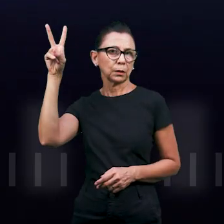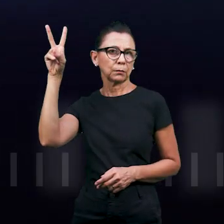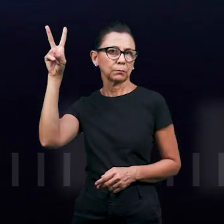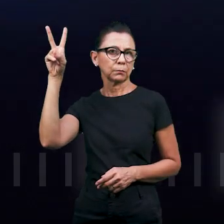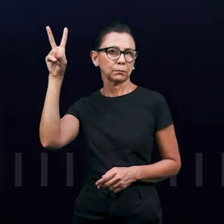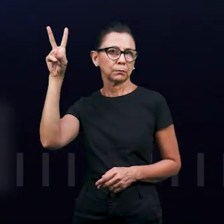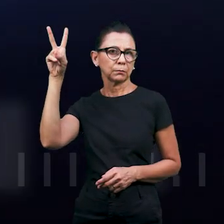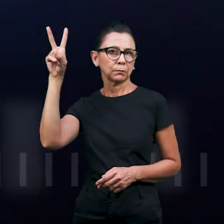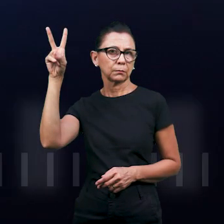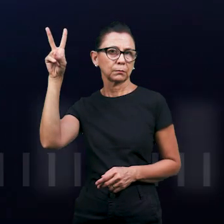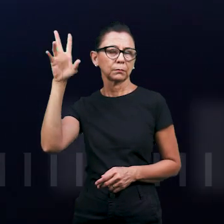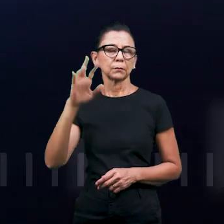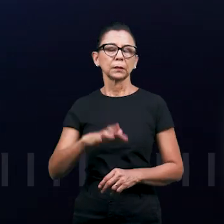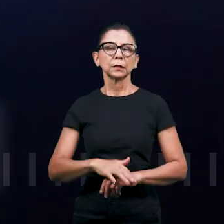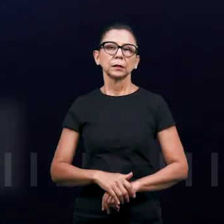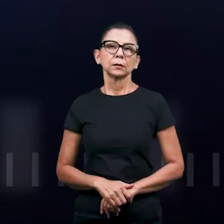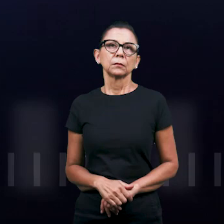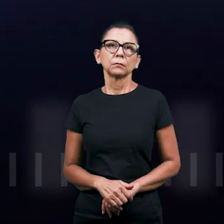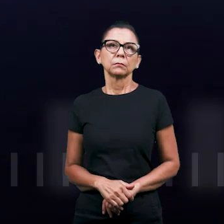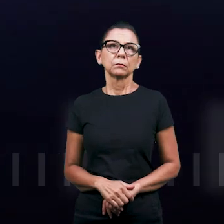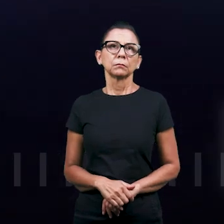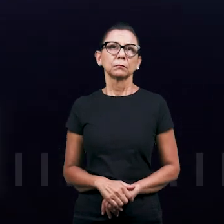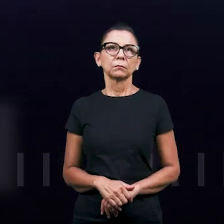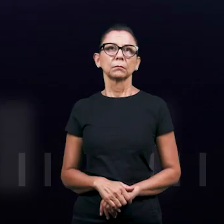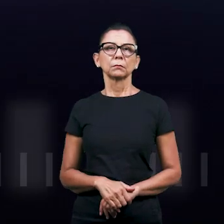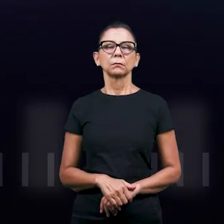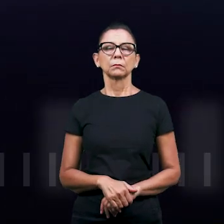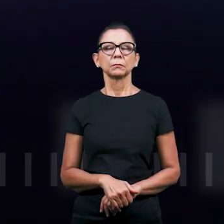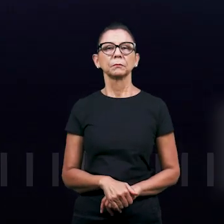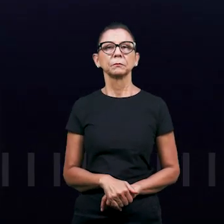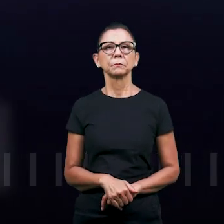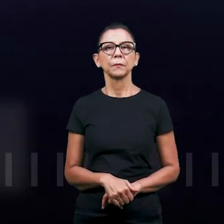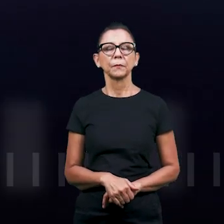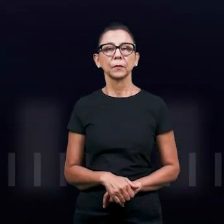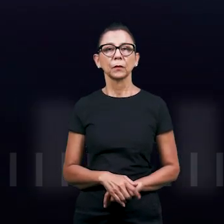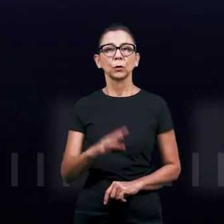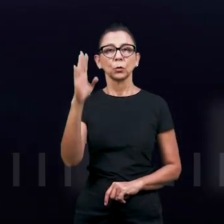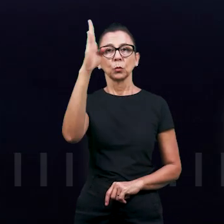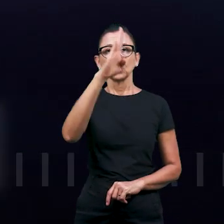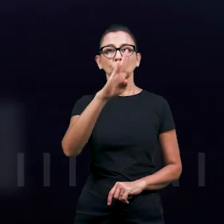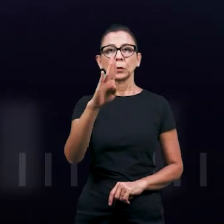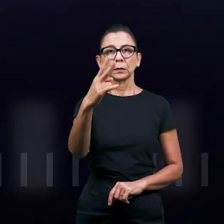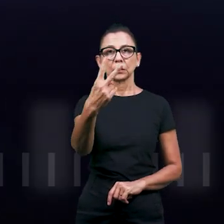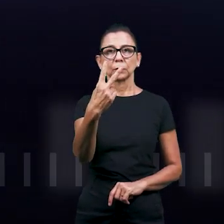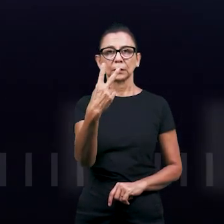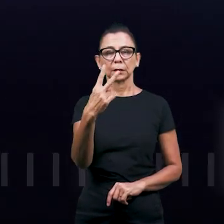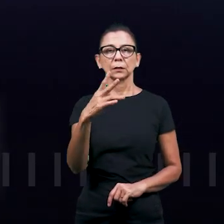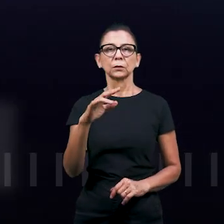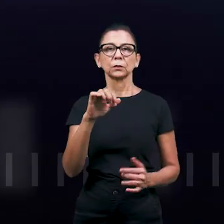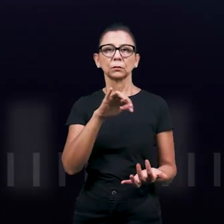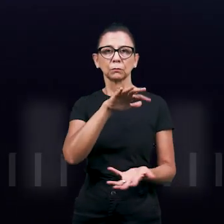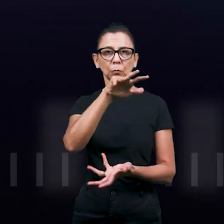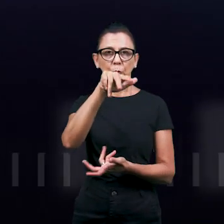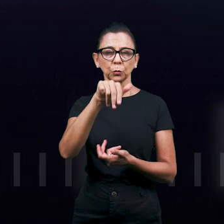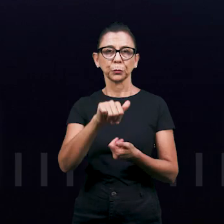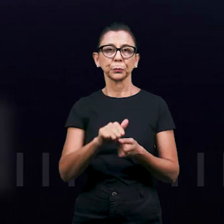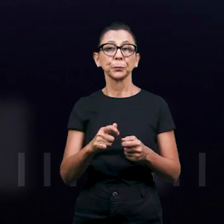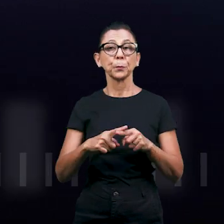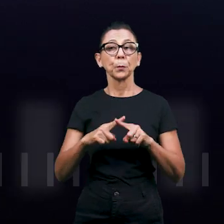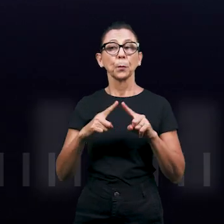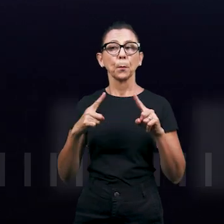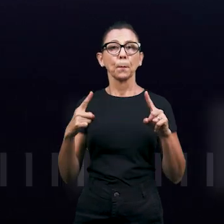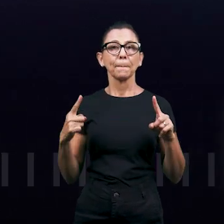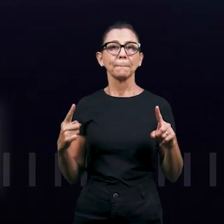Então o trabalho se espalhou pelo Brasil inteiro e no exterior. Então aí cada área e cada região está tendo o seu dia. Muitos estão fazendo a